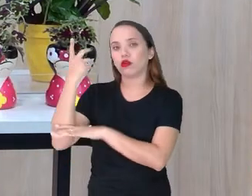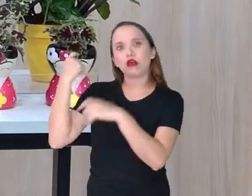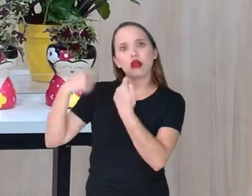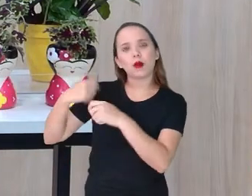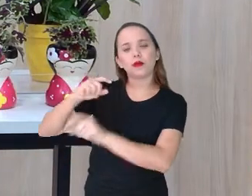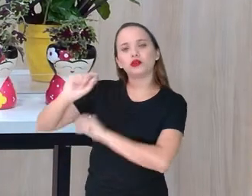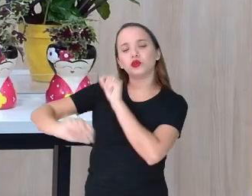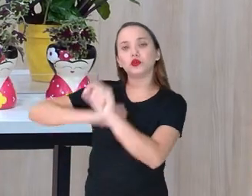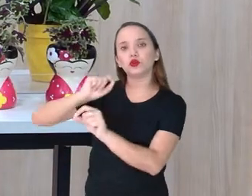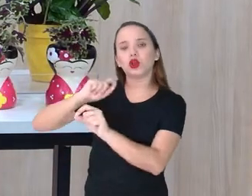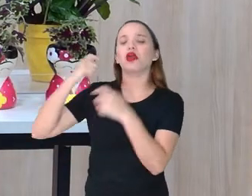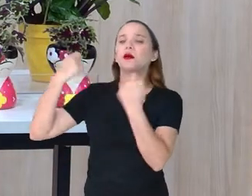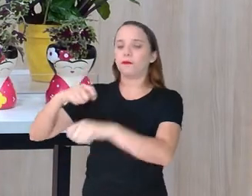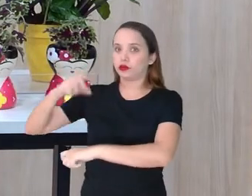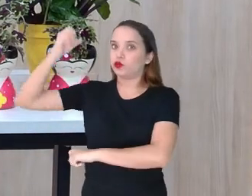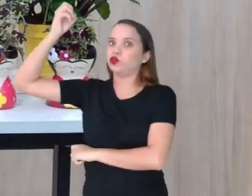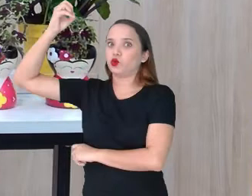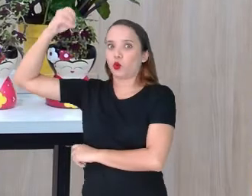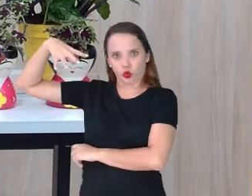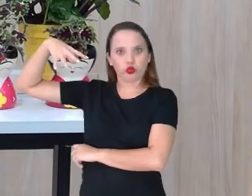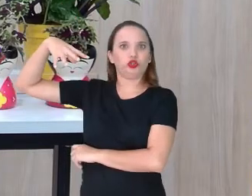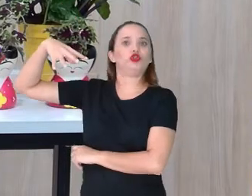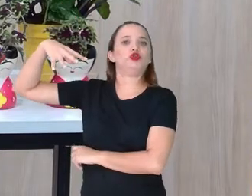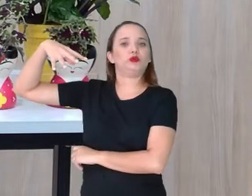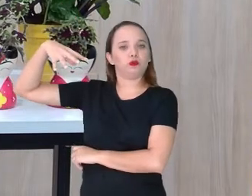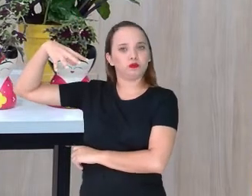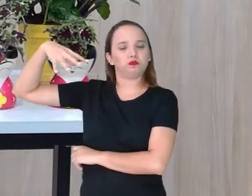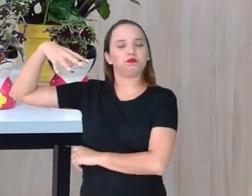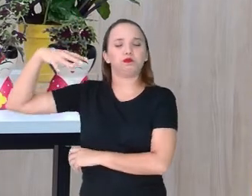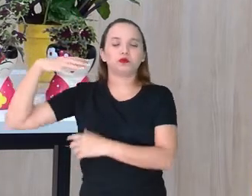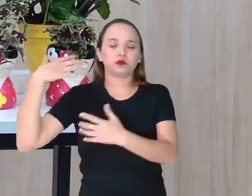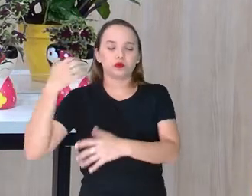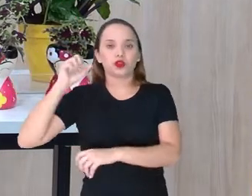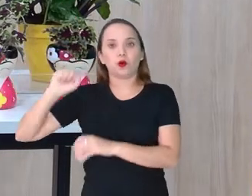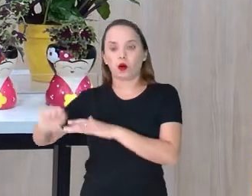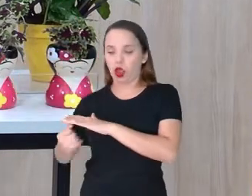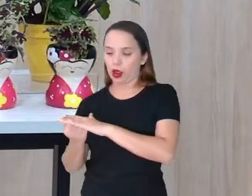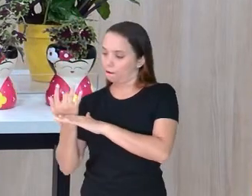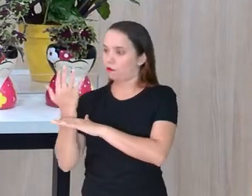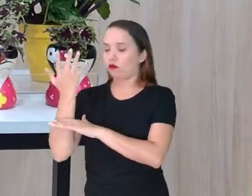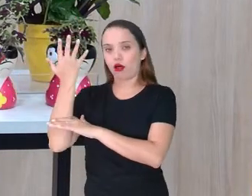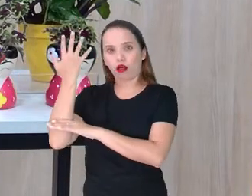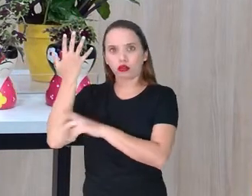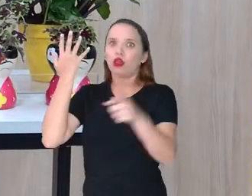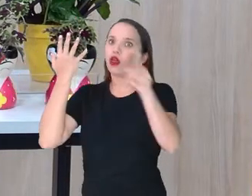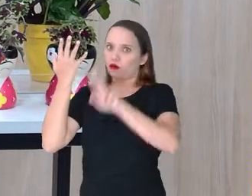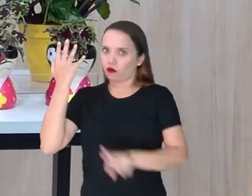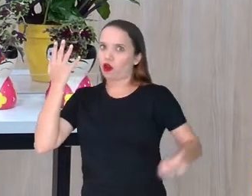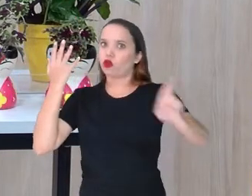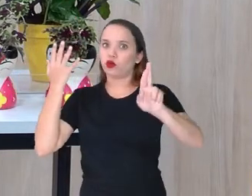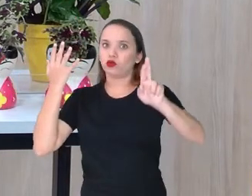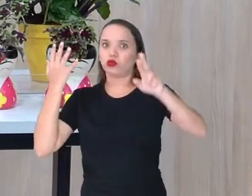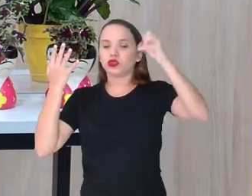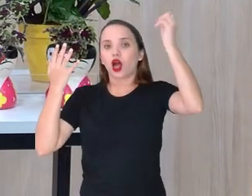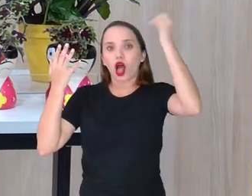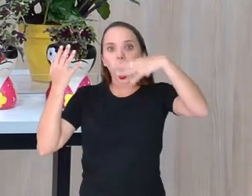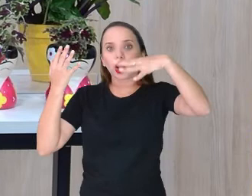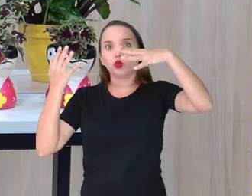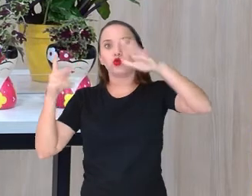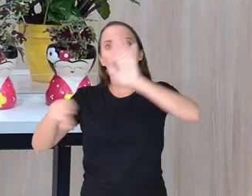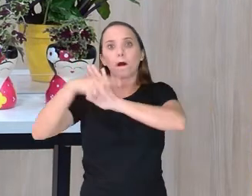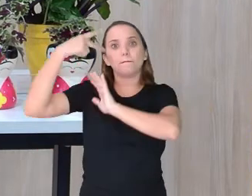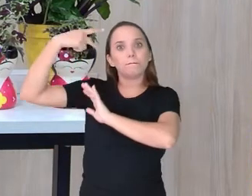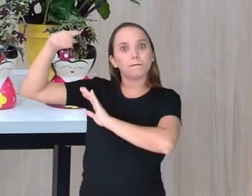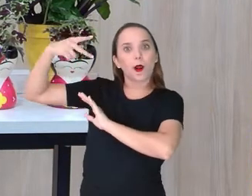a presença de luz. Então, eles usam muito a luz do sol, não é? Para absorver essa